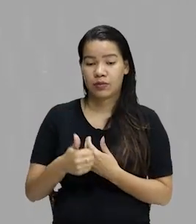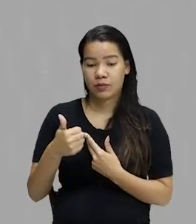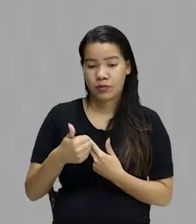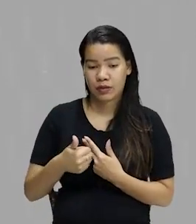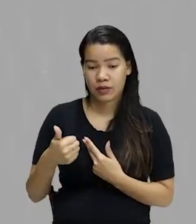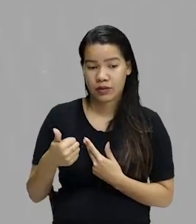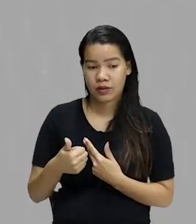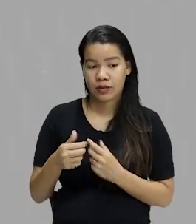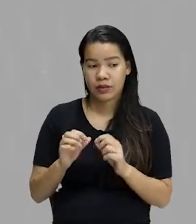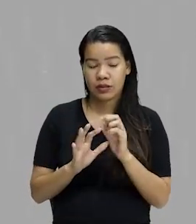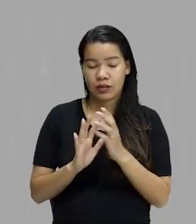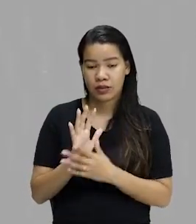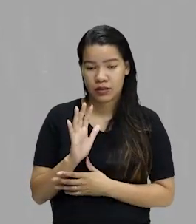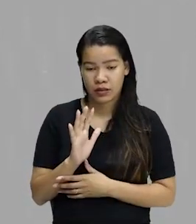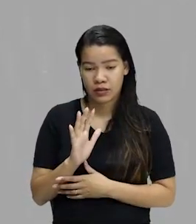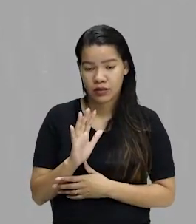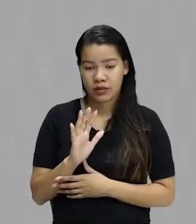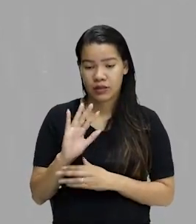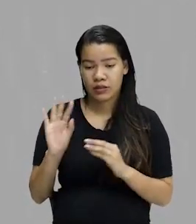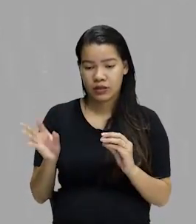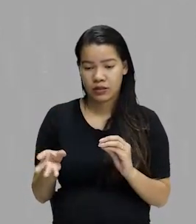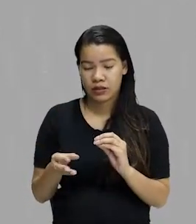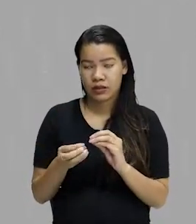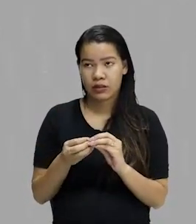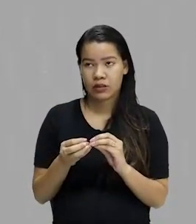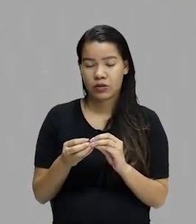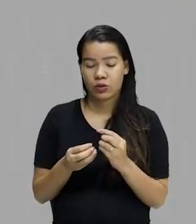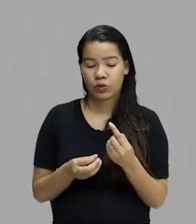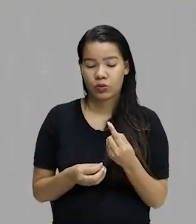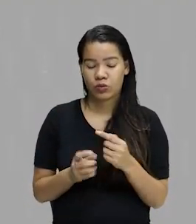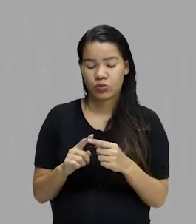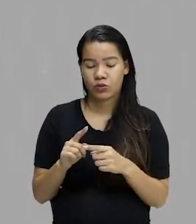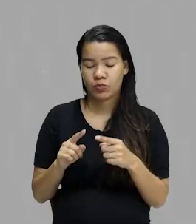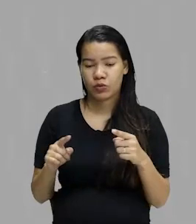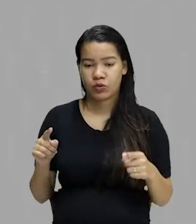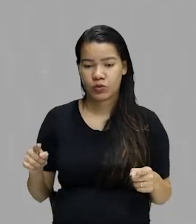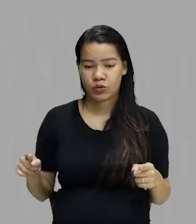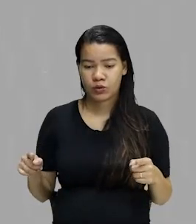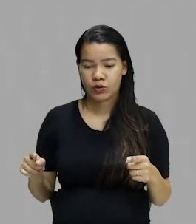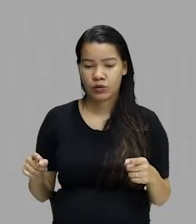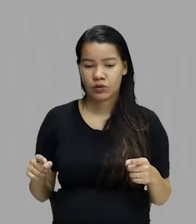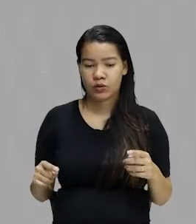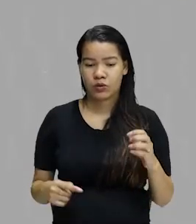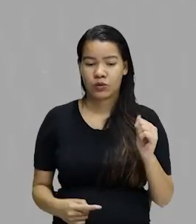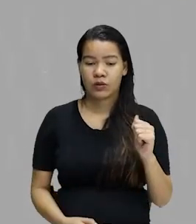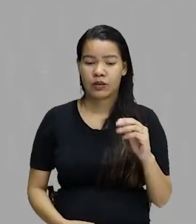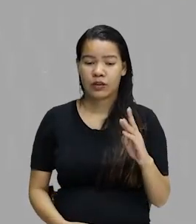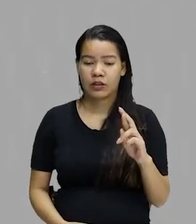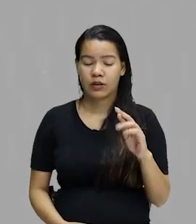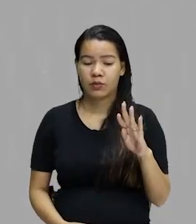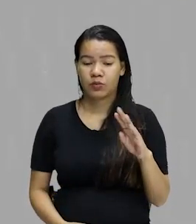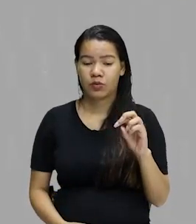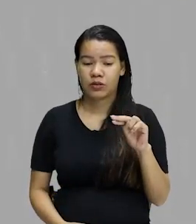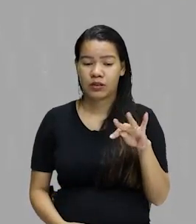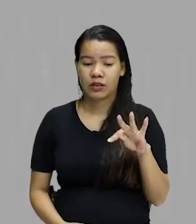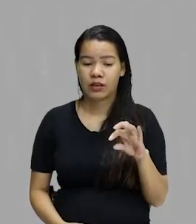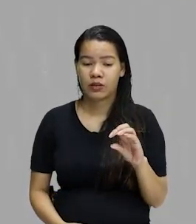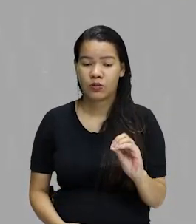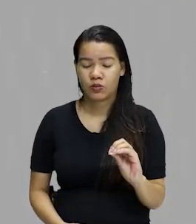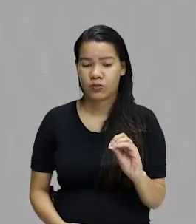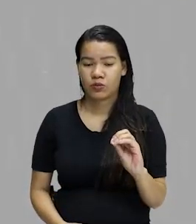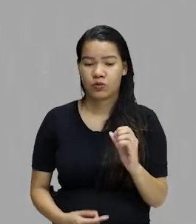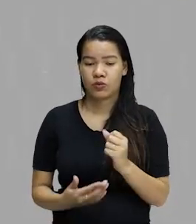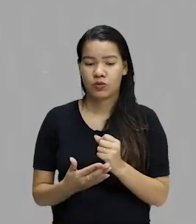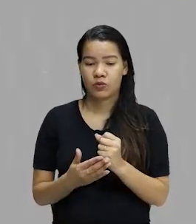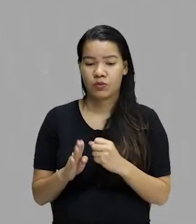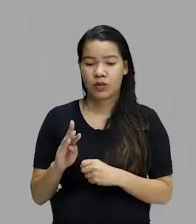certo? Formando, dentre um dos produtos, o carbonato de bário. Esse carbonato